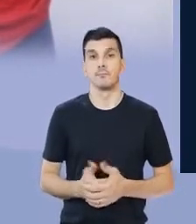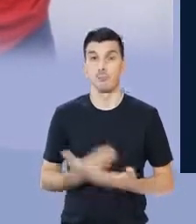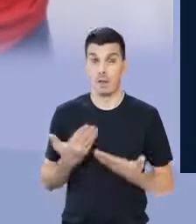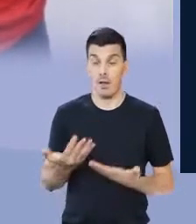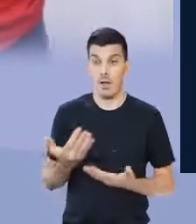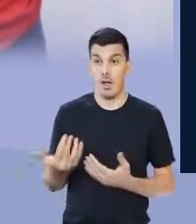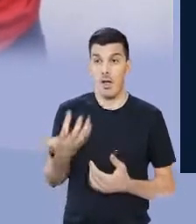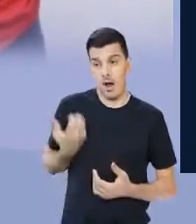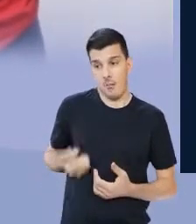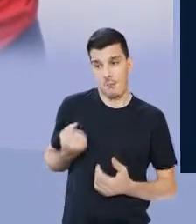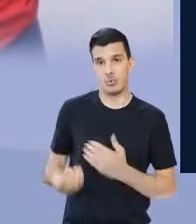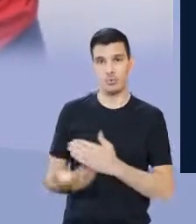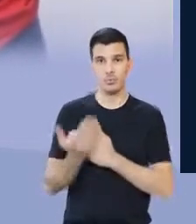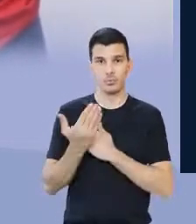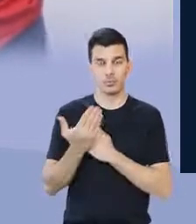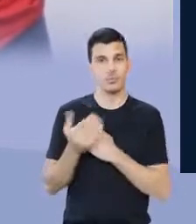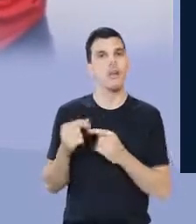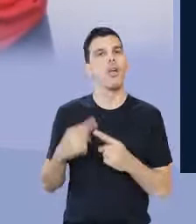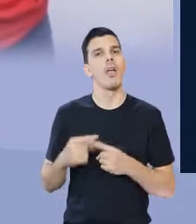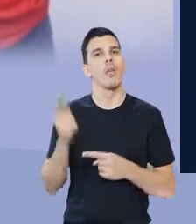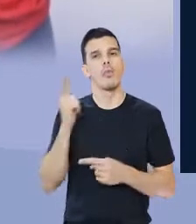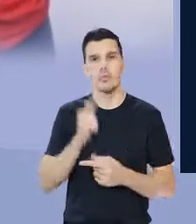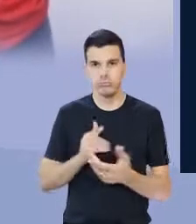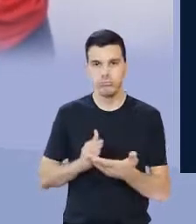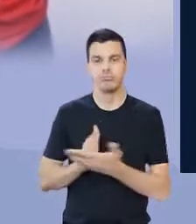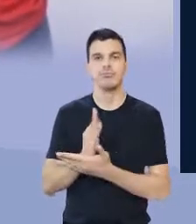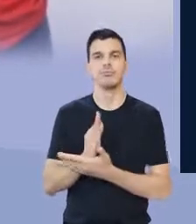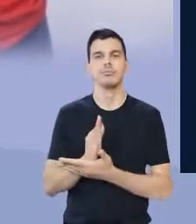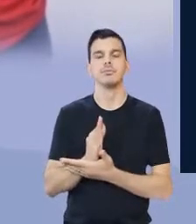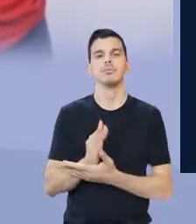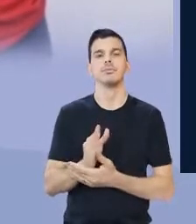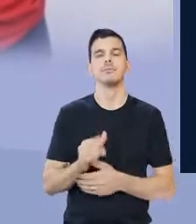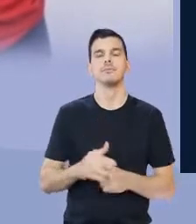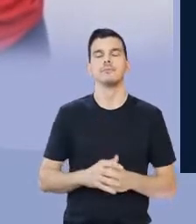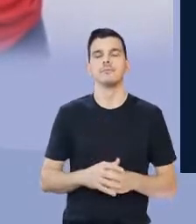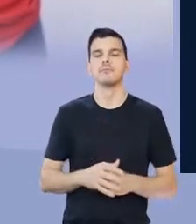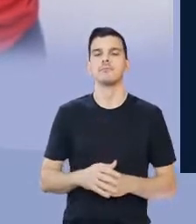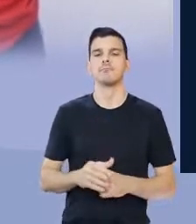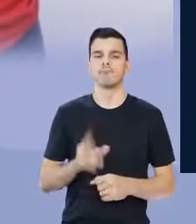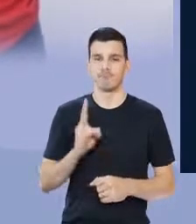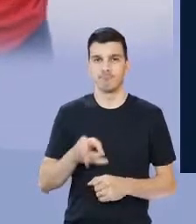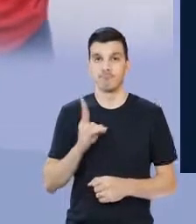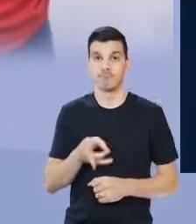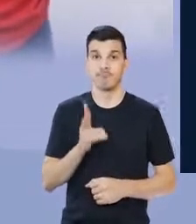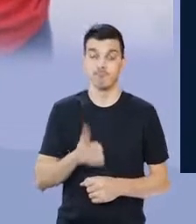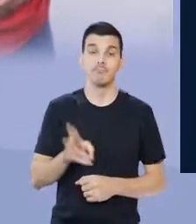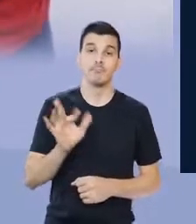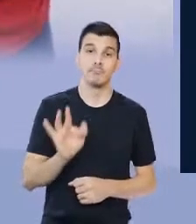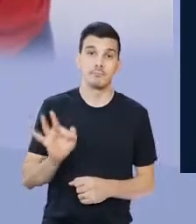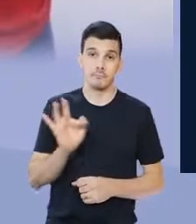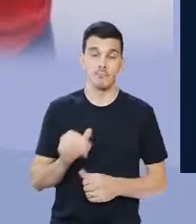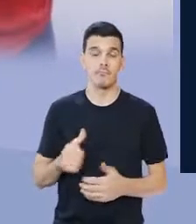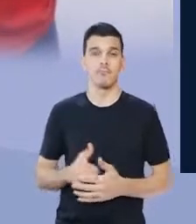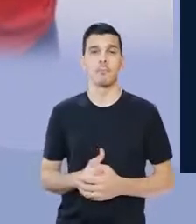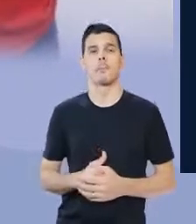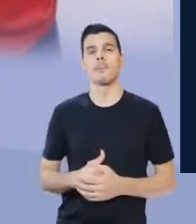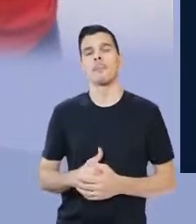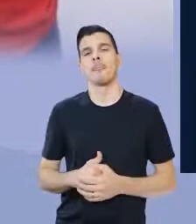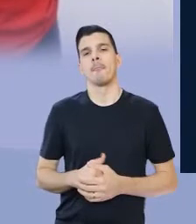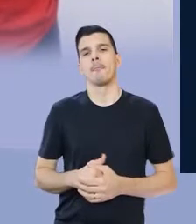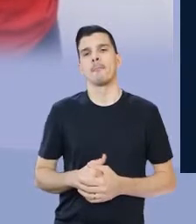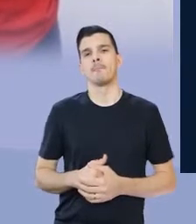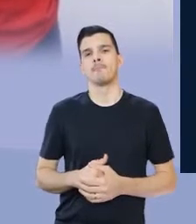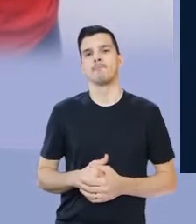ajuda financeira que ele recebeu, ele pôde, was able, ele pôde frequentar a universidade. Vamos